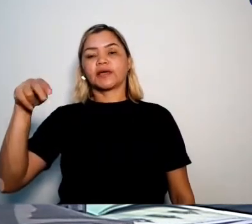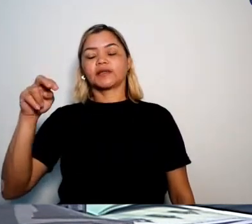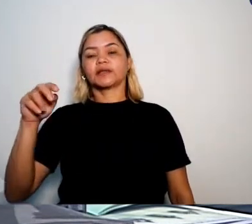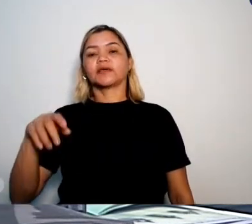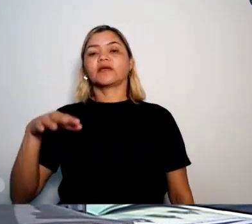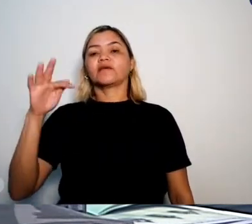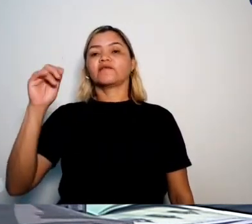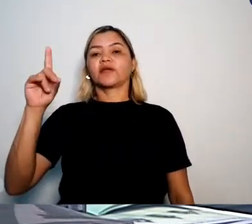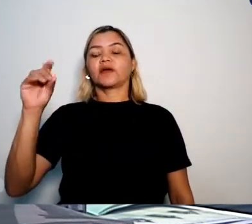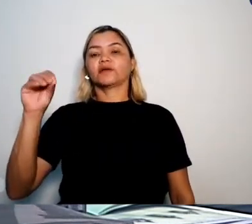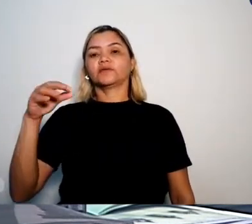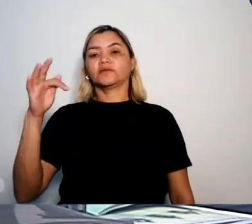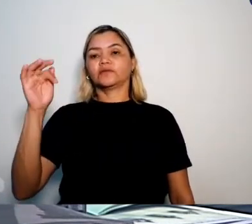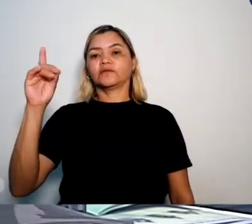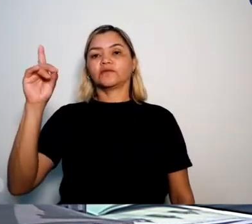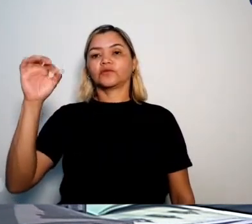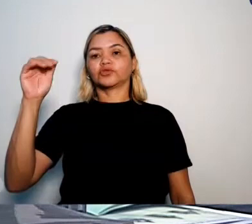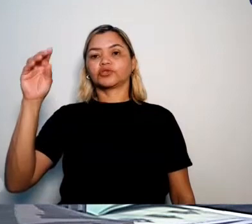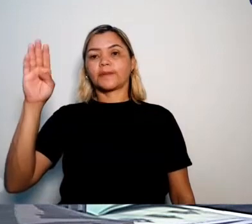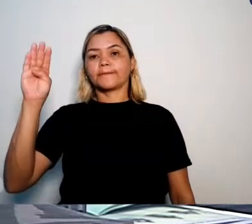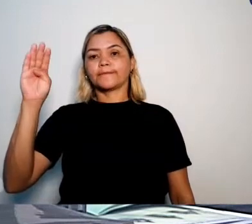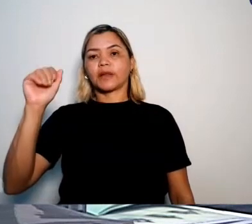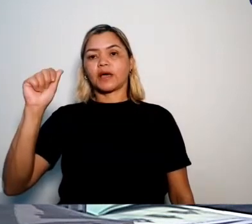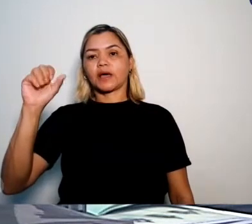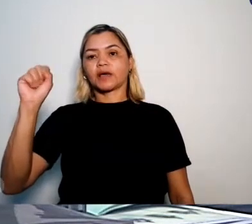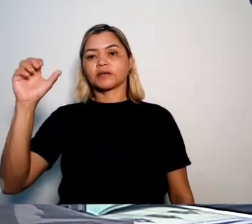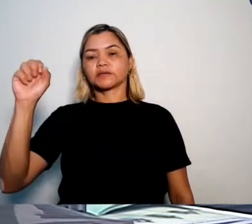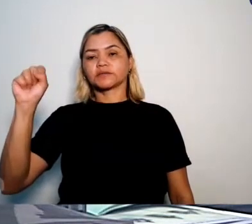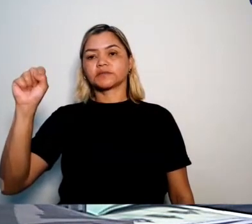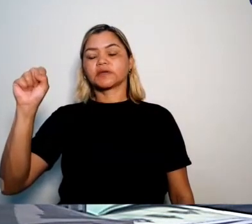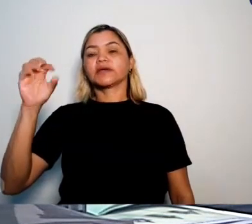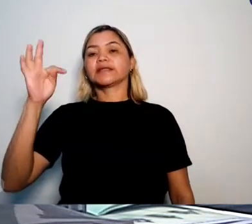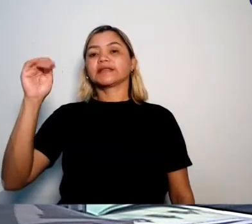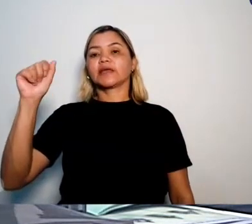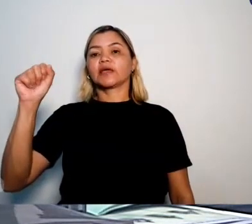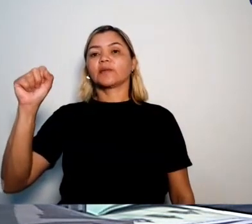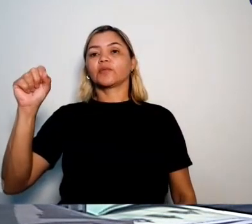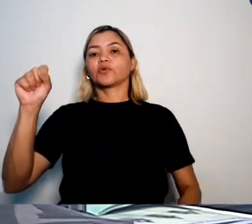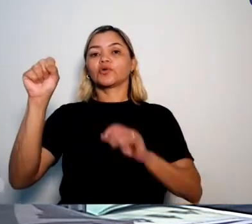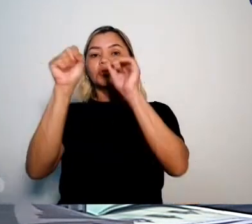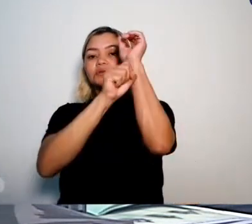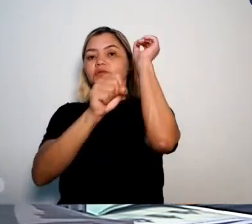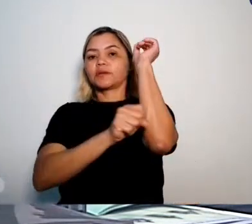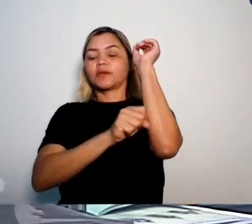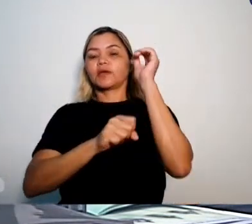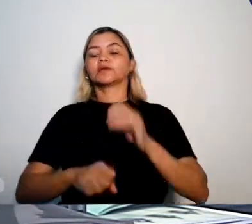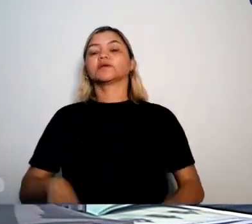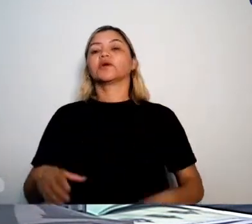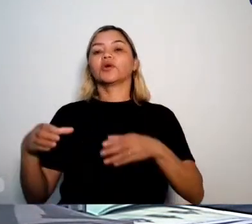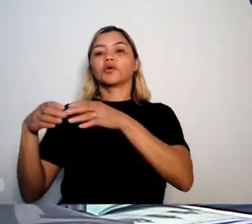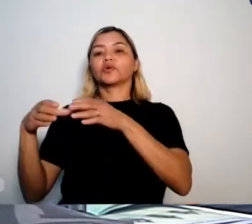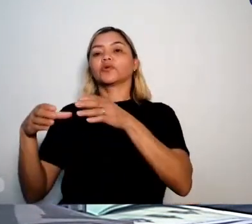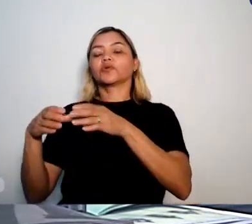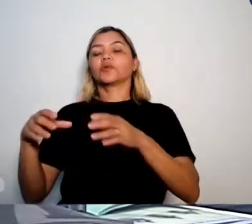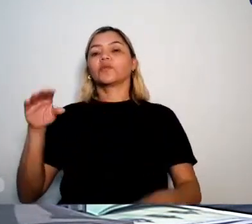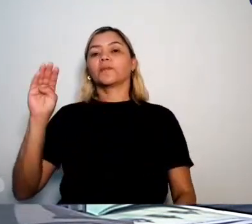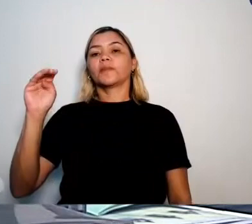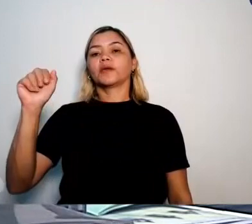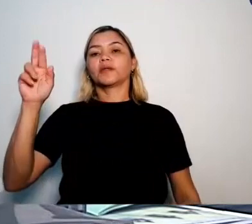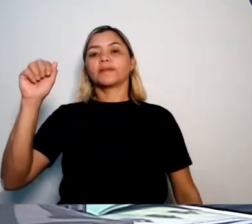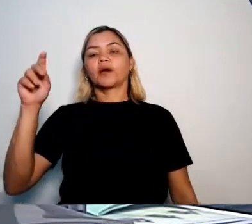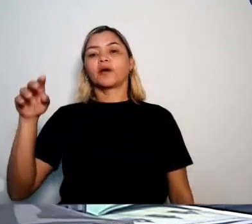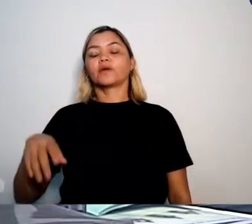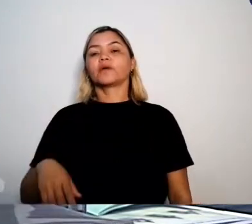Fungibras, Termo Injet, Sabesp, Grupo Berimbau, Muloto,